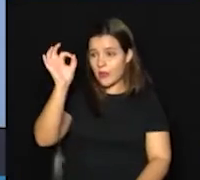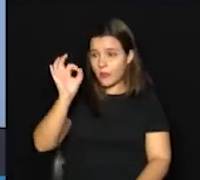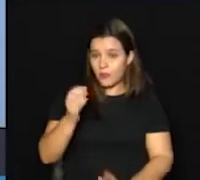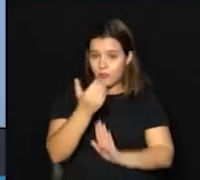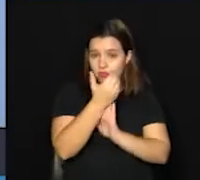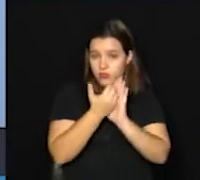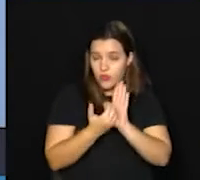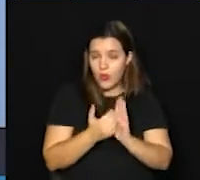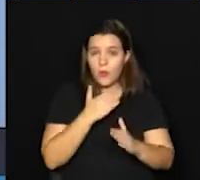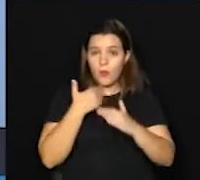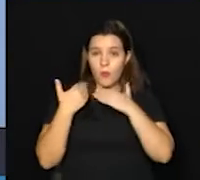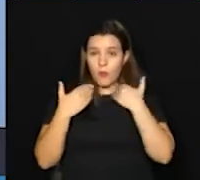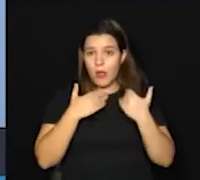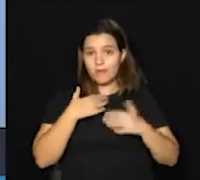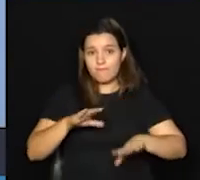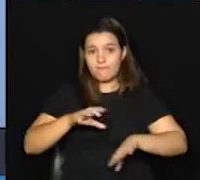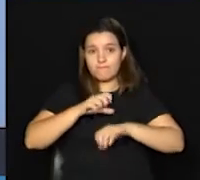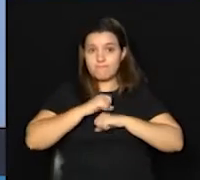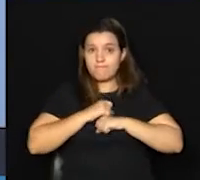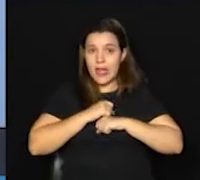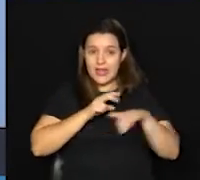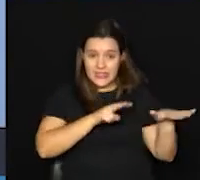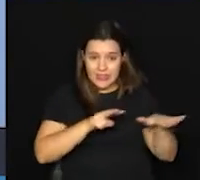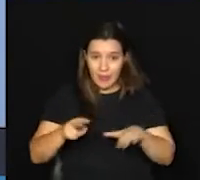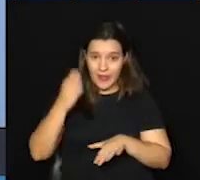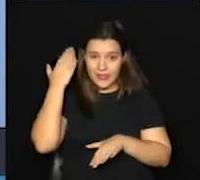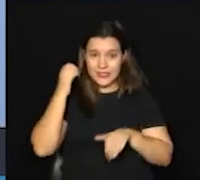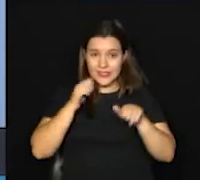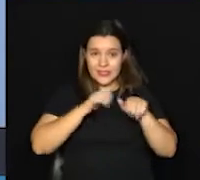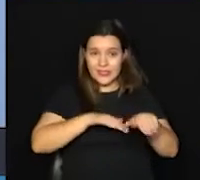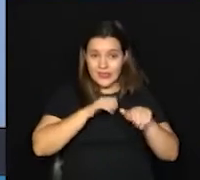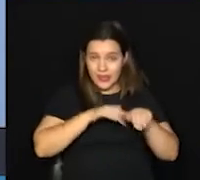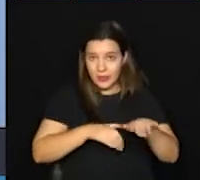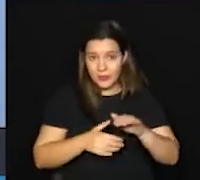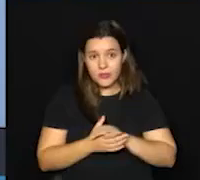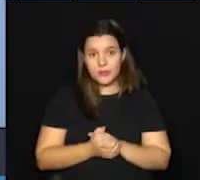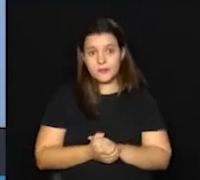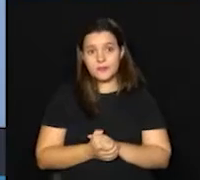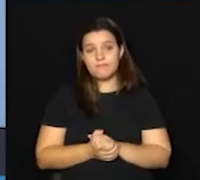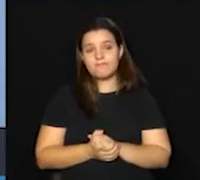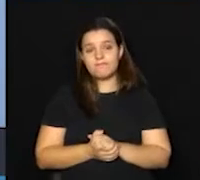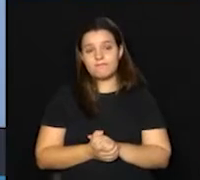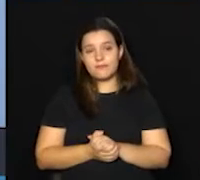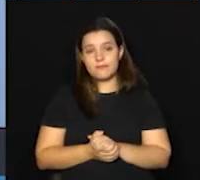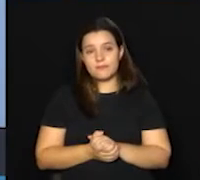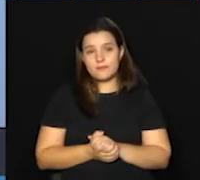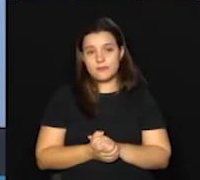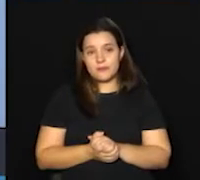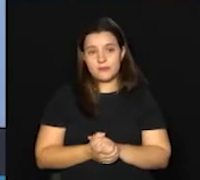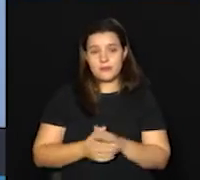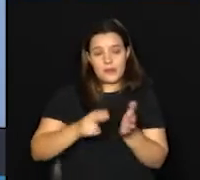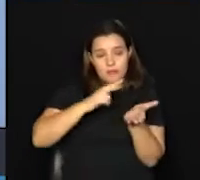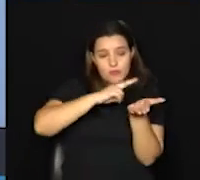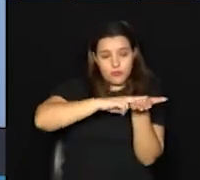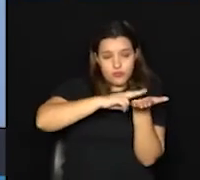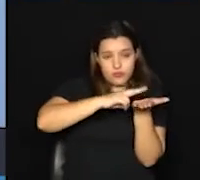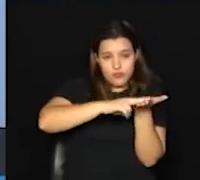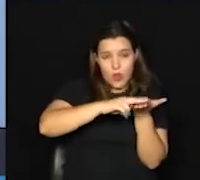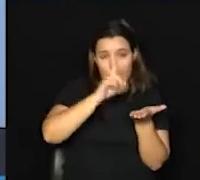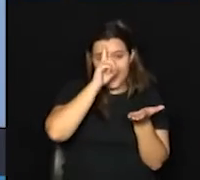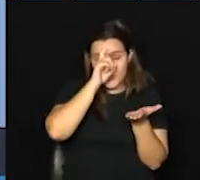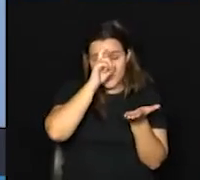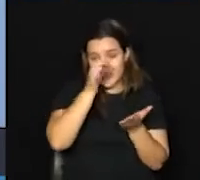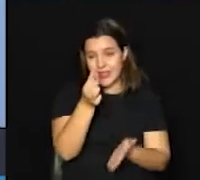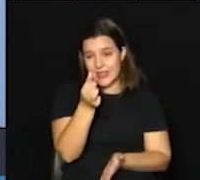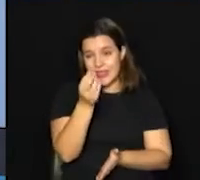ao coronavírus nesta semana. E com isso, quando a gente fala também o leito abaixo de 60%, até porque a gente